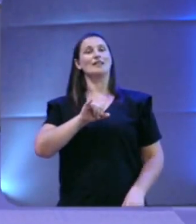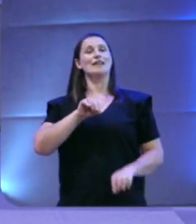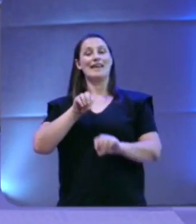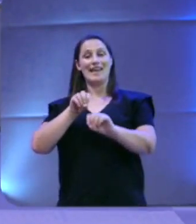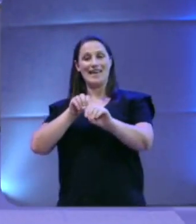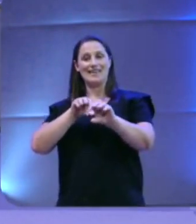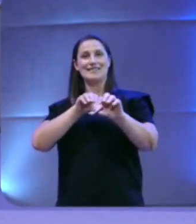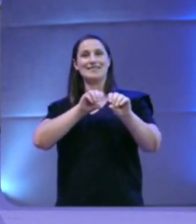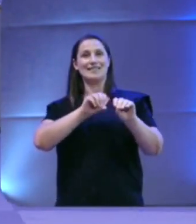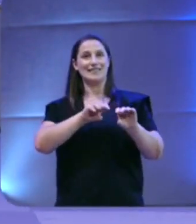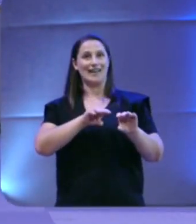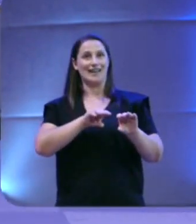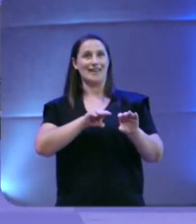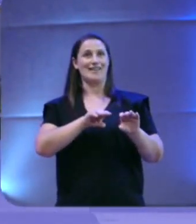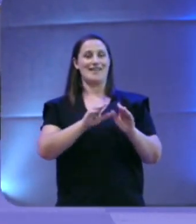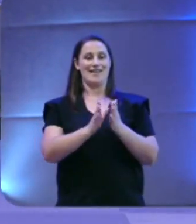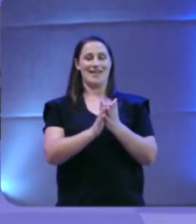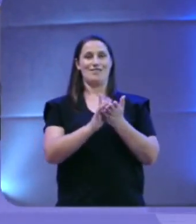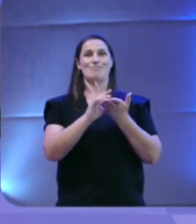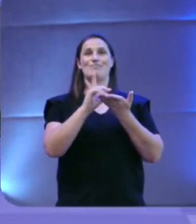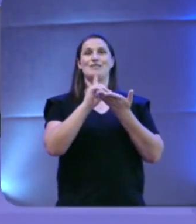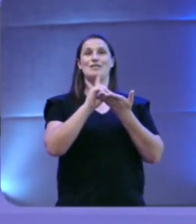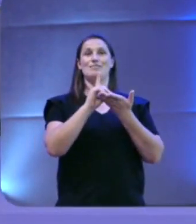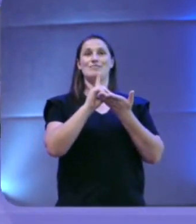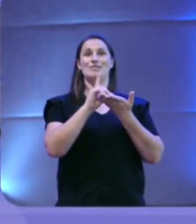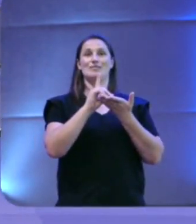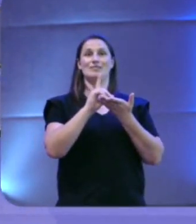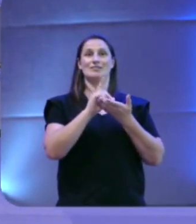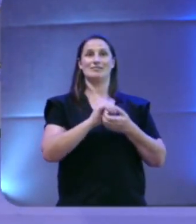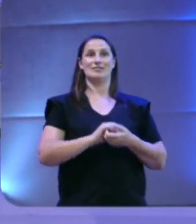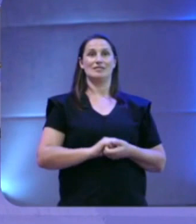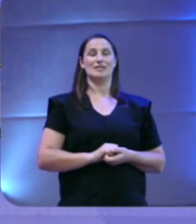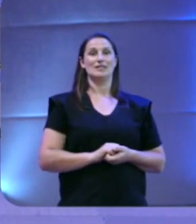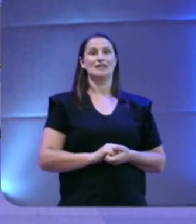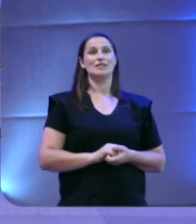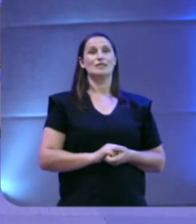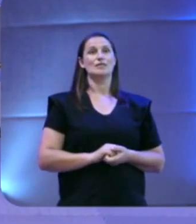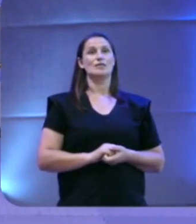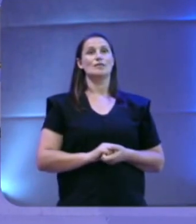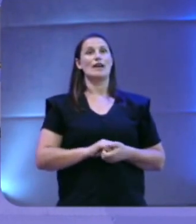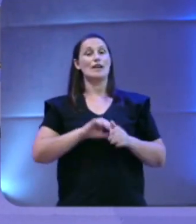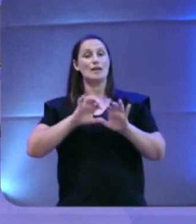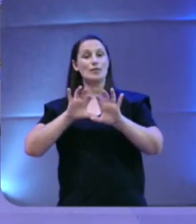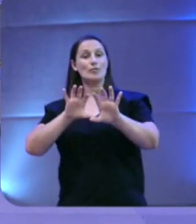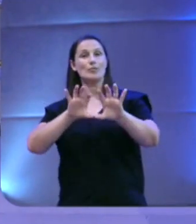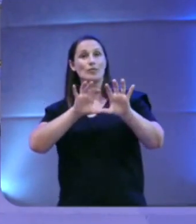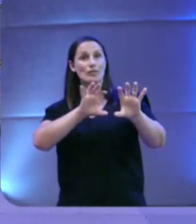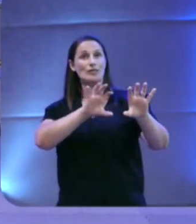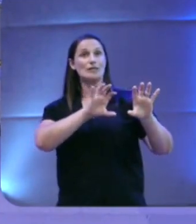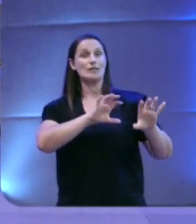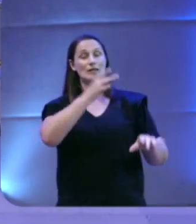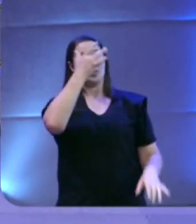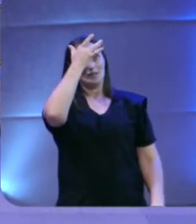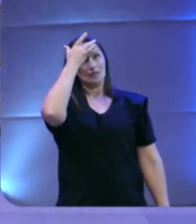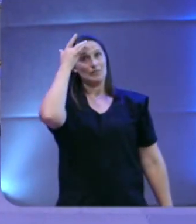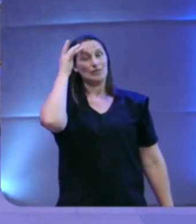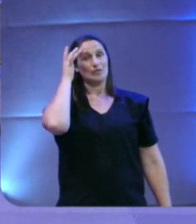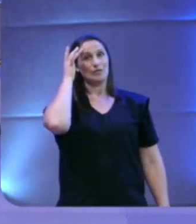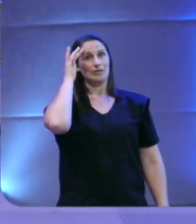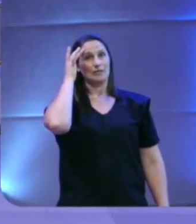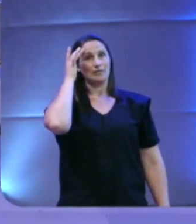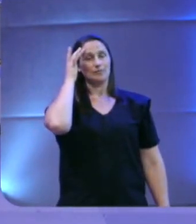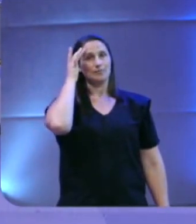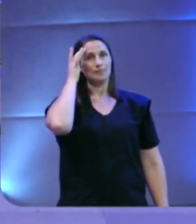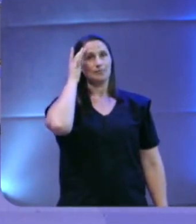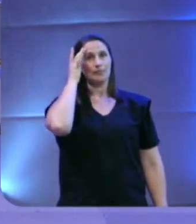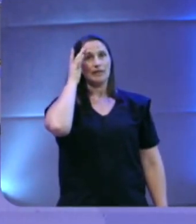palavra de Deus e faz discípulos. Eu já falei para você, isso não é algo só dos pastores e líderes da igreja. Todos nós, todo